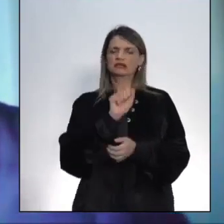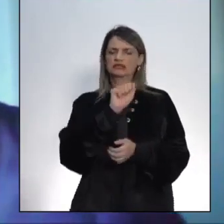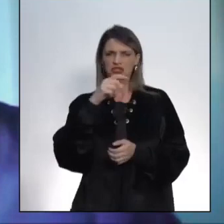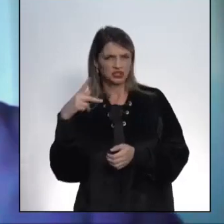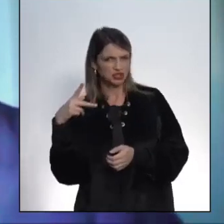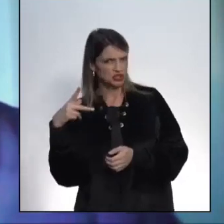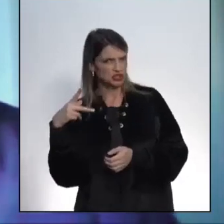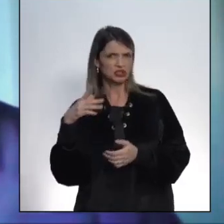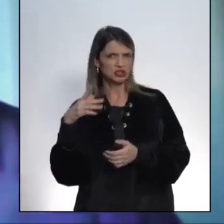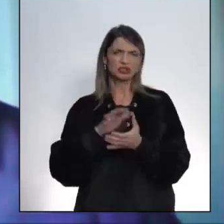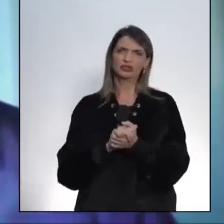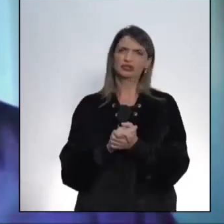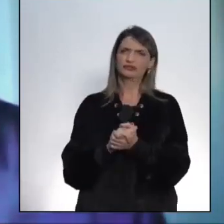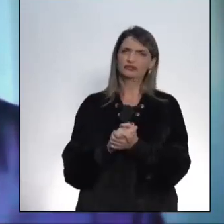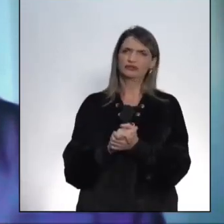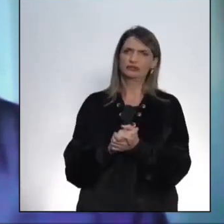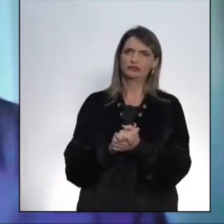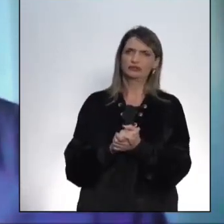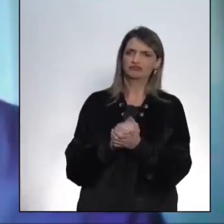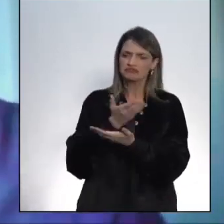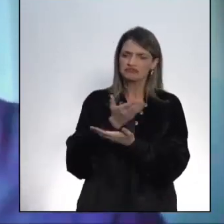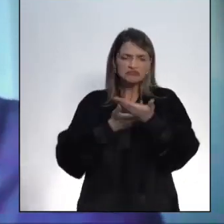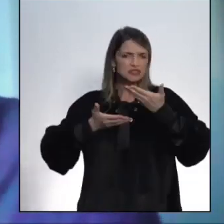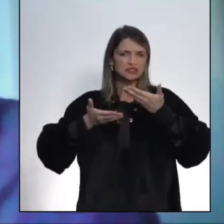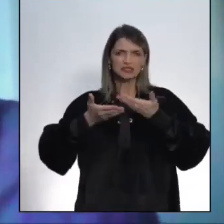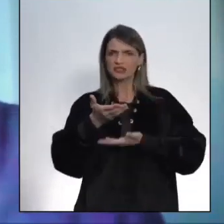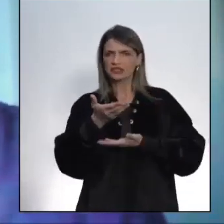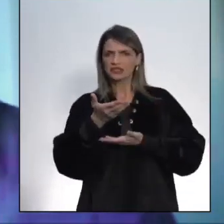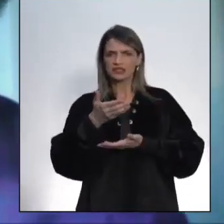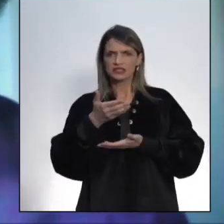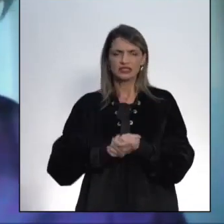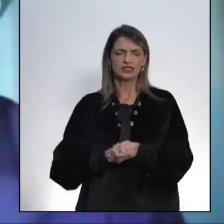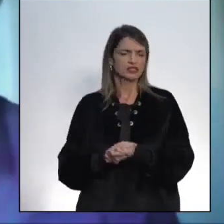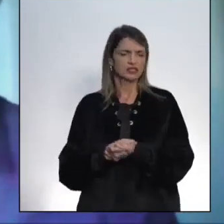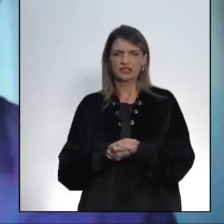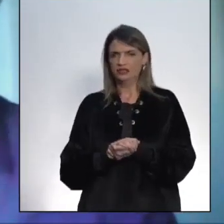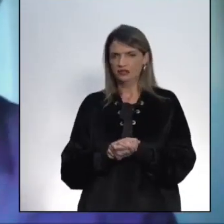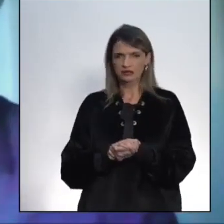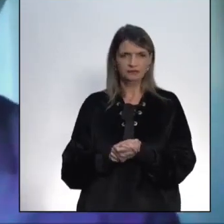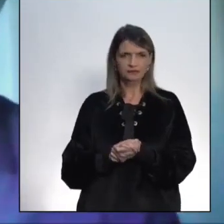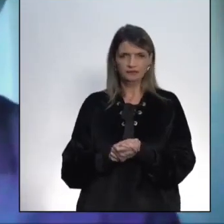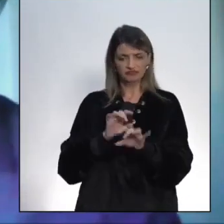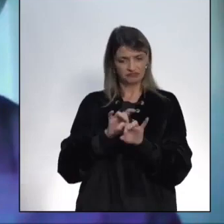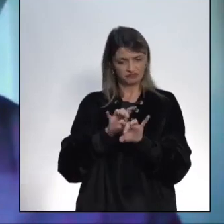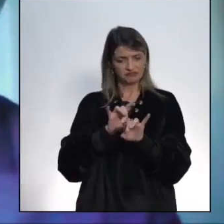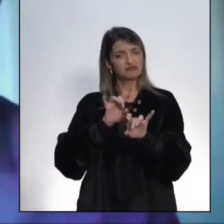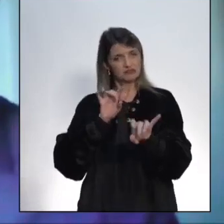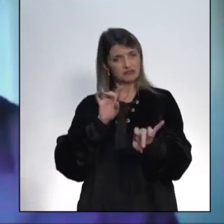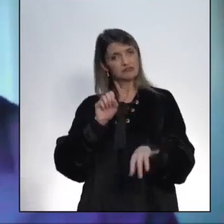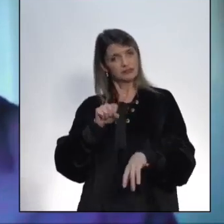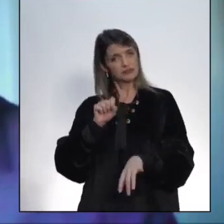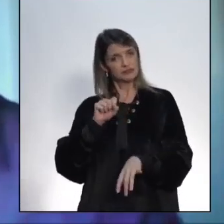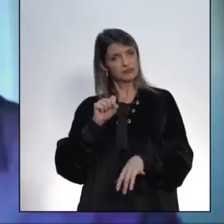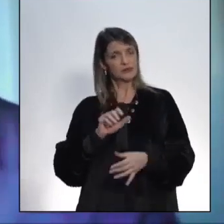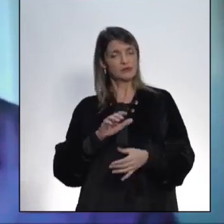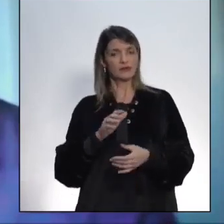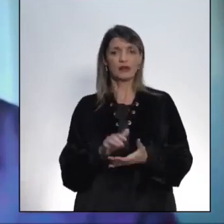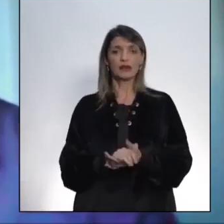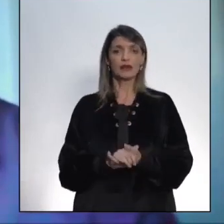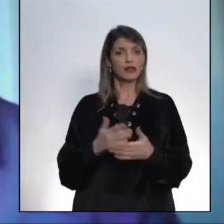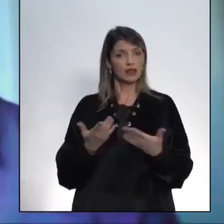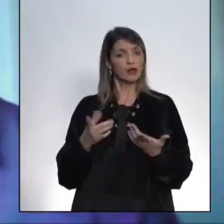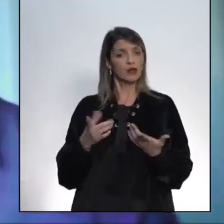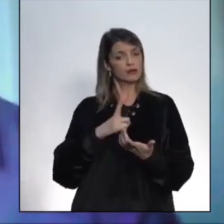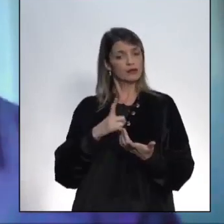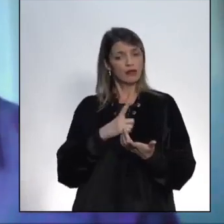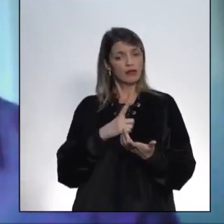aplicativo, de interações, de meetings, né? Enfim, à distância. E a gente tem visto esse movimento muito